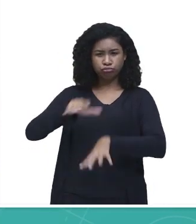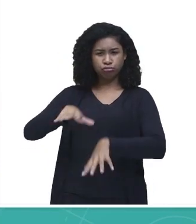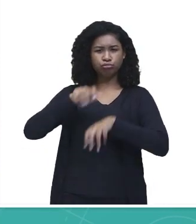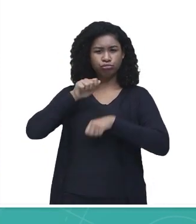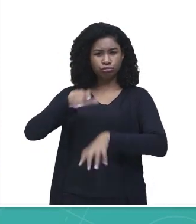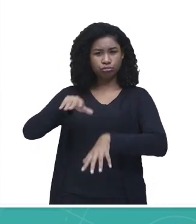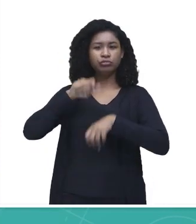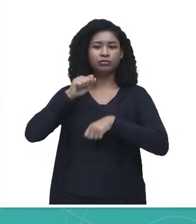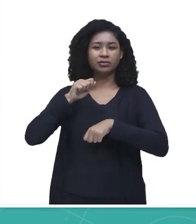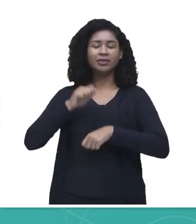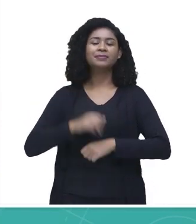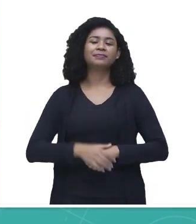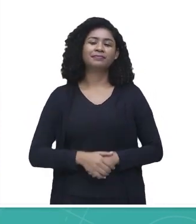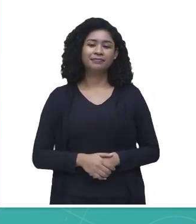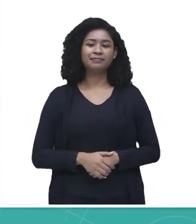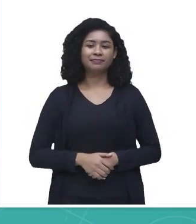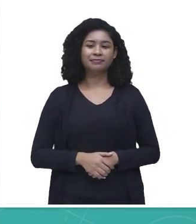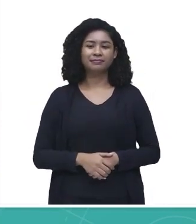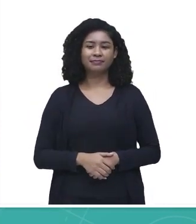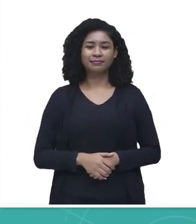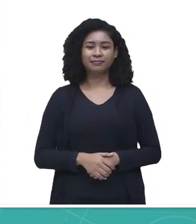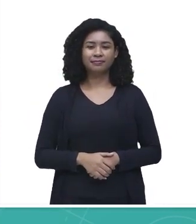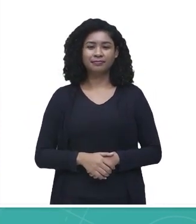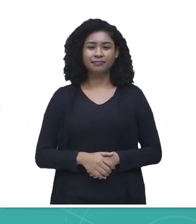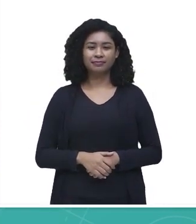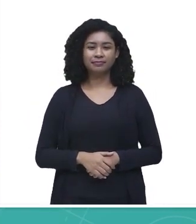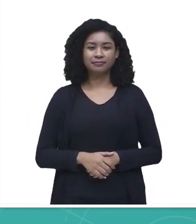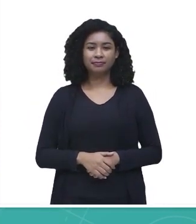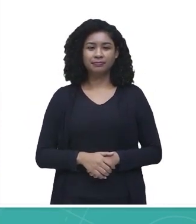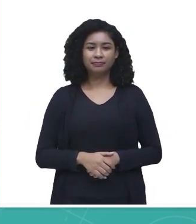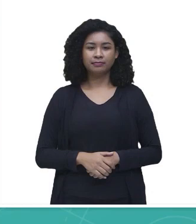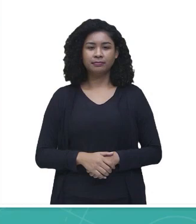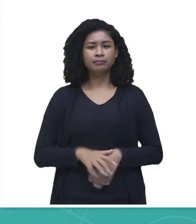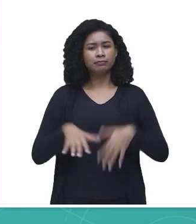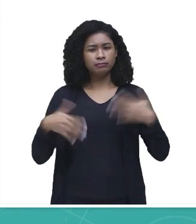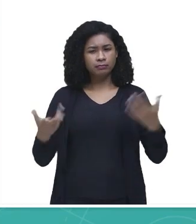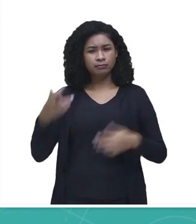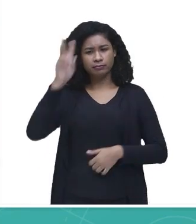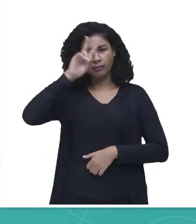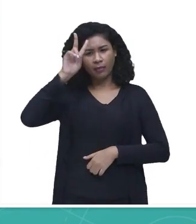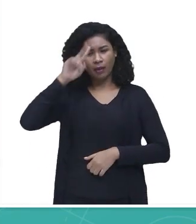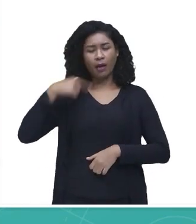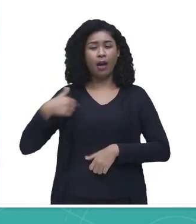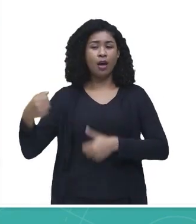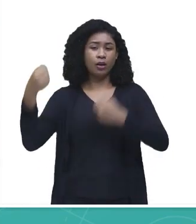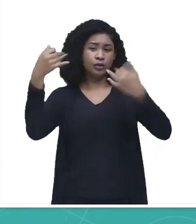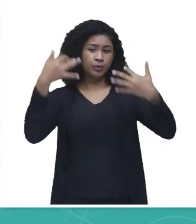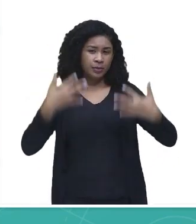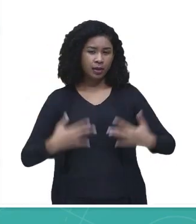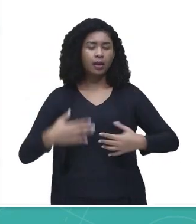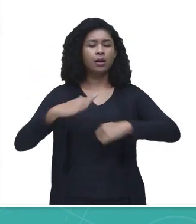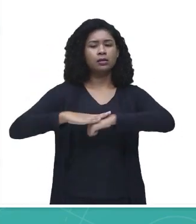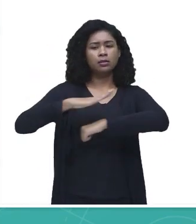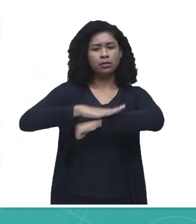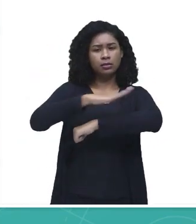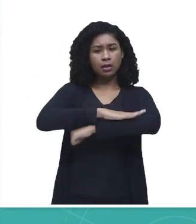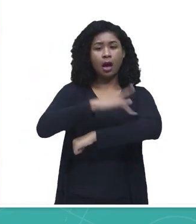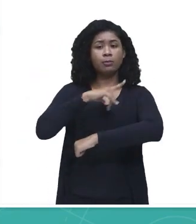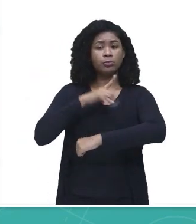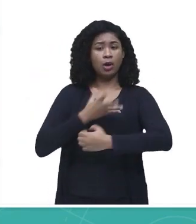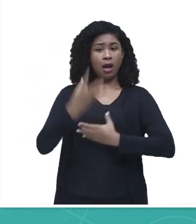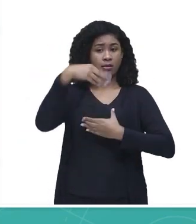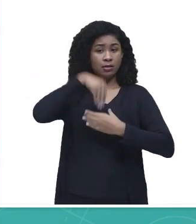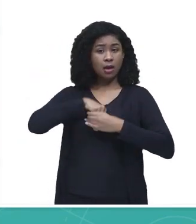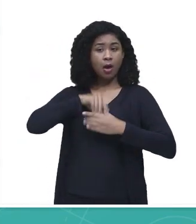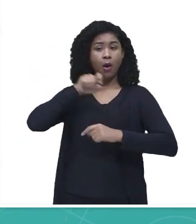animal ali está, né? No ambiente que ele está, tá? Então, até expliquei para vocês que os sapos têm os pulmões, têm as narinas, toda a estrutura